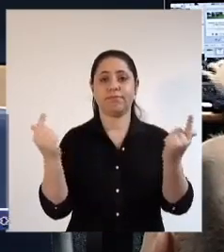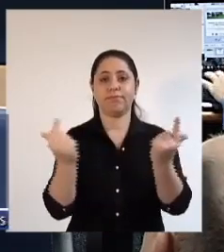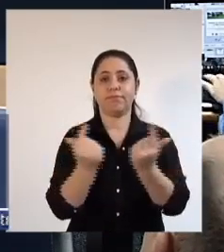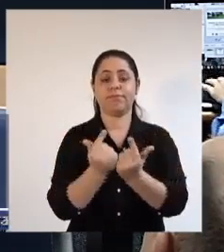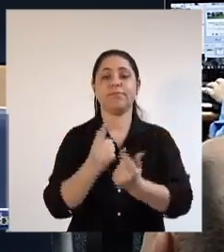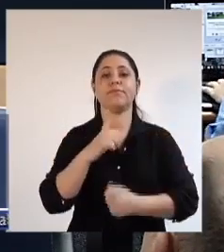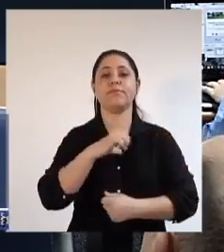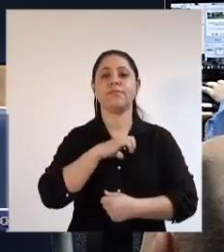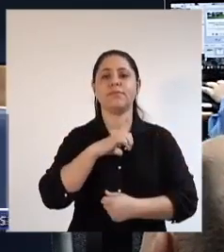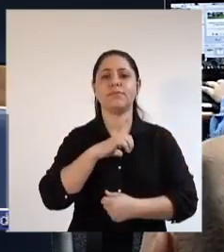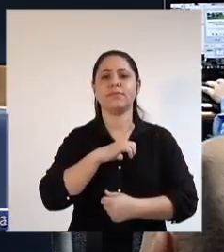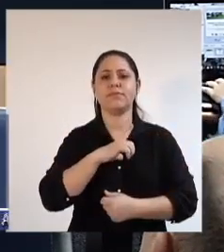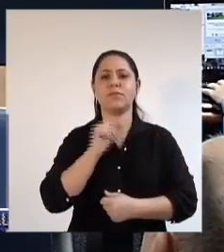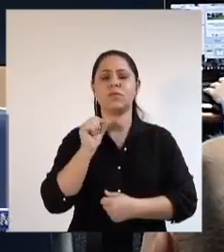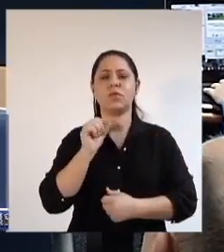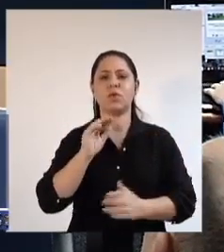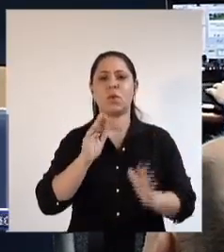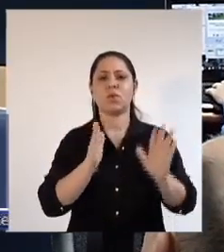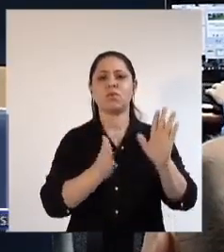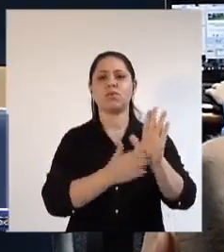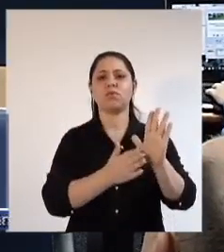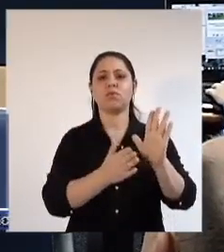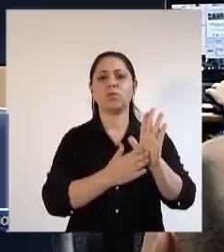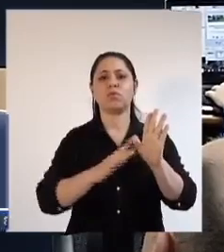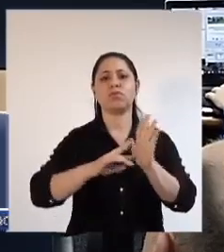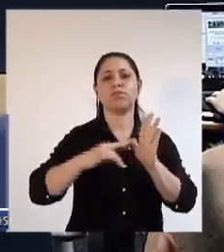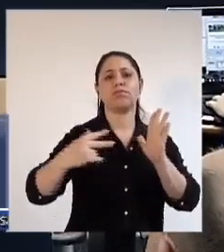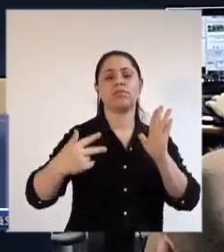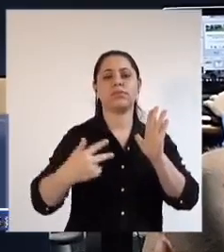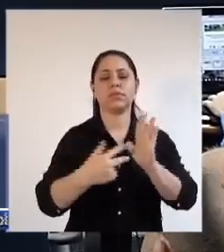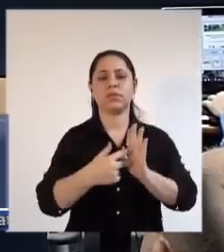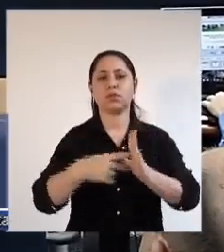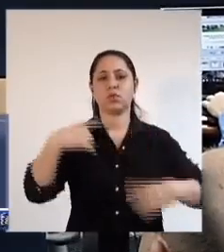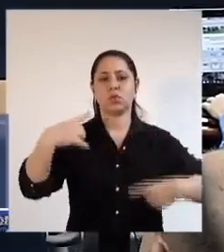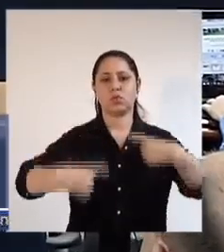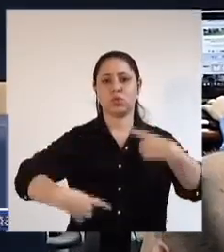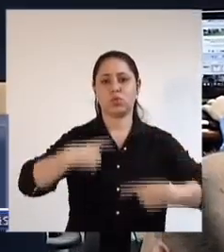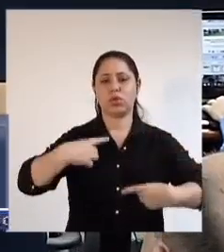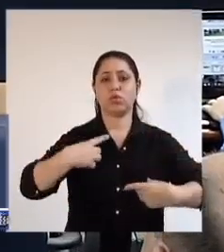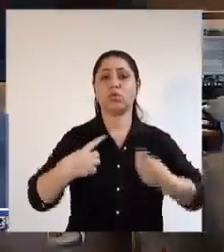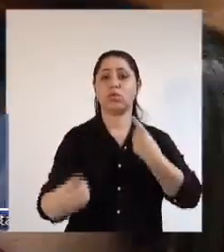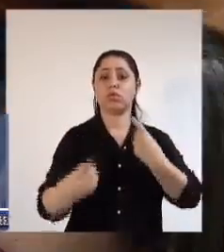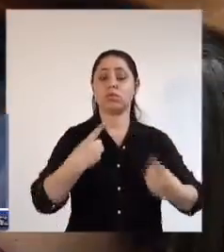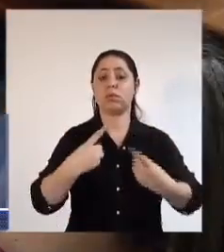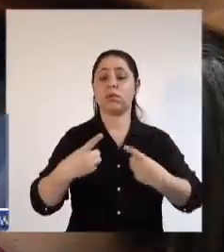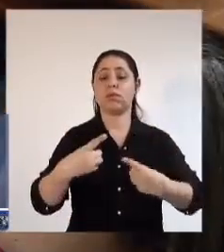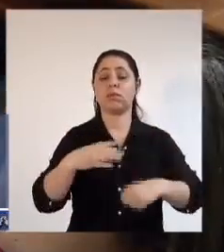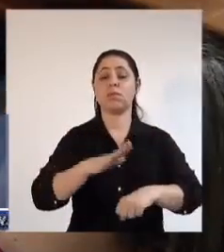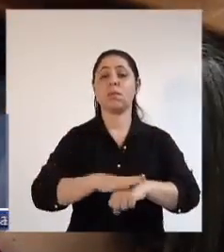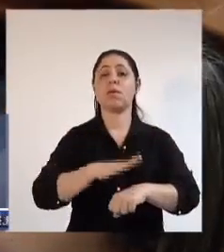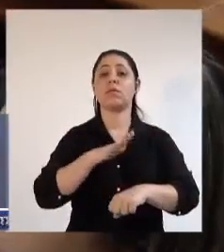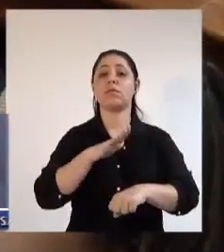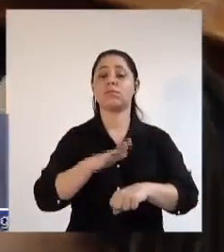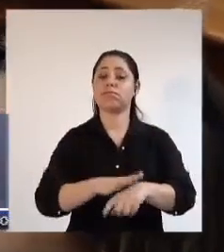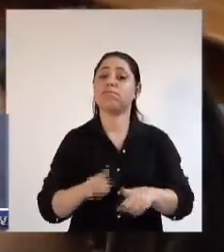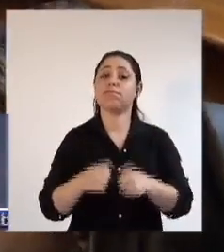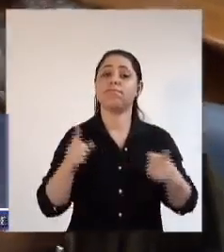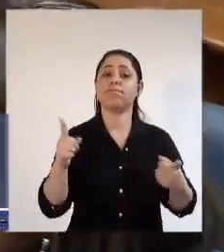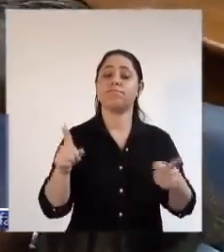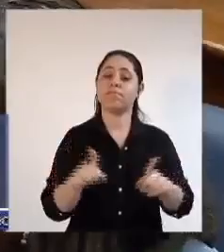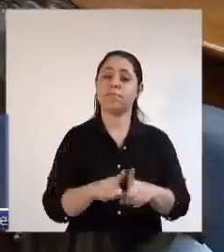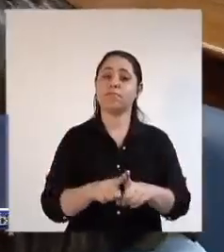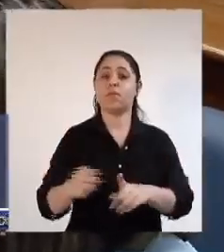um cunho de discussão debates mais que ela inovadora